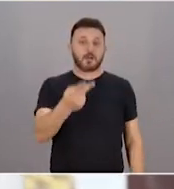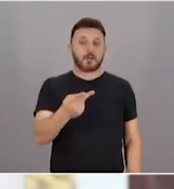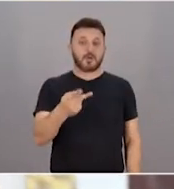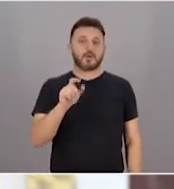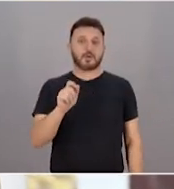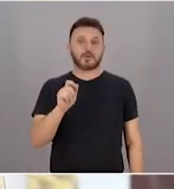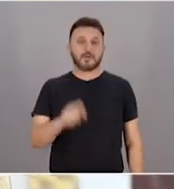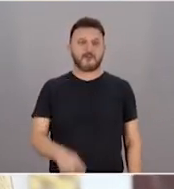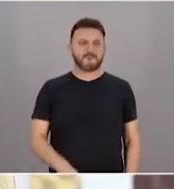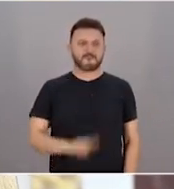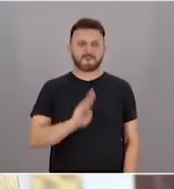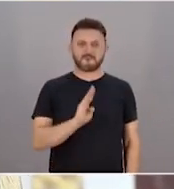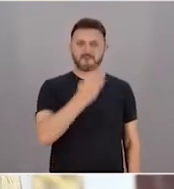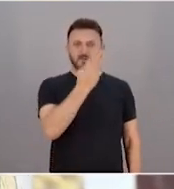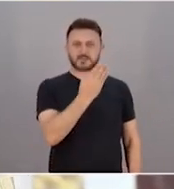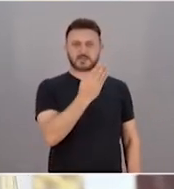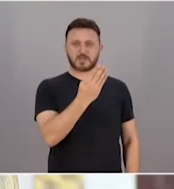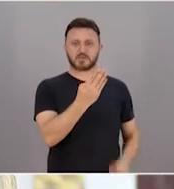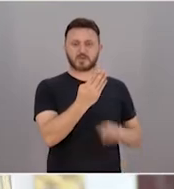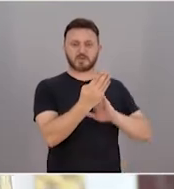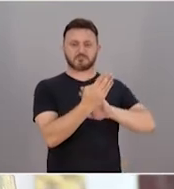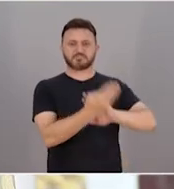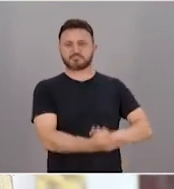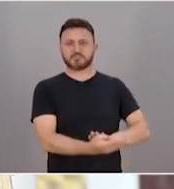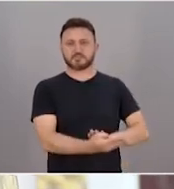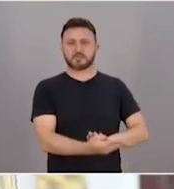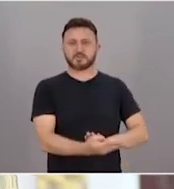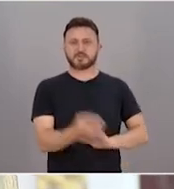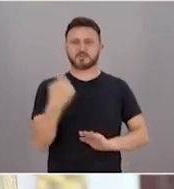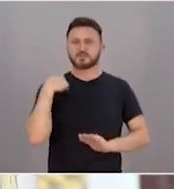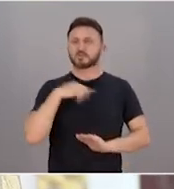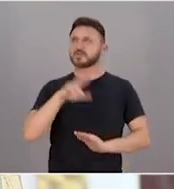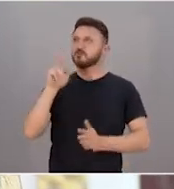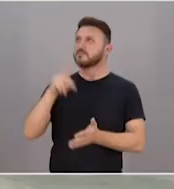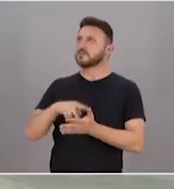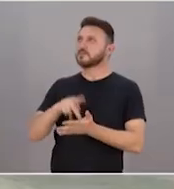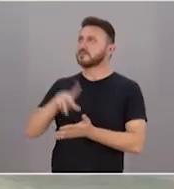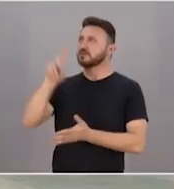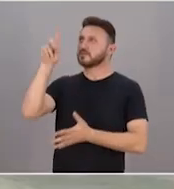da falsidade, é se deixar purificar pela verdade.